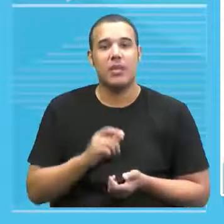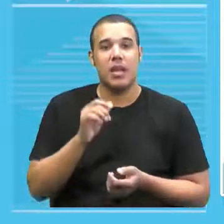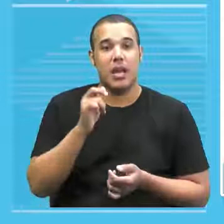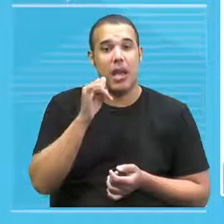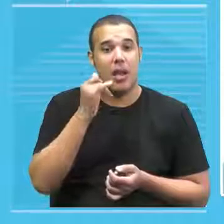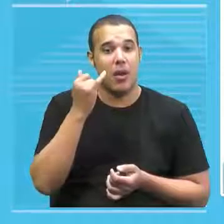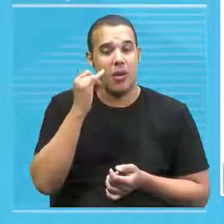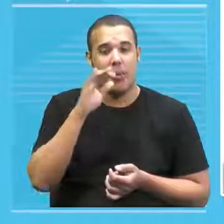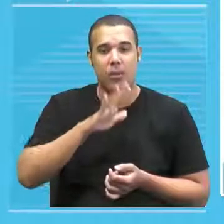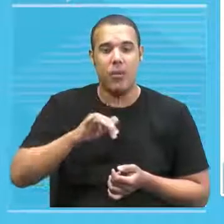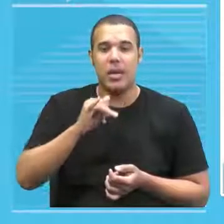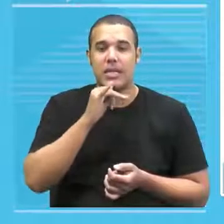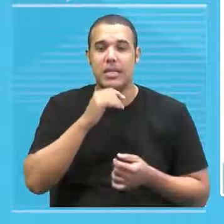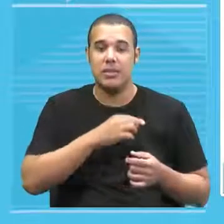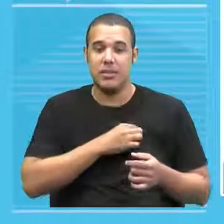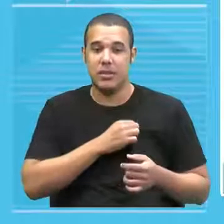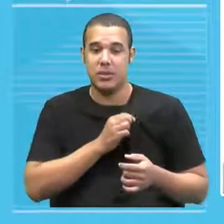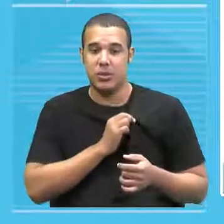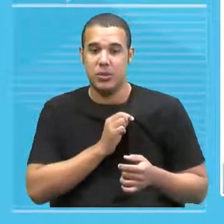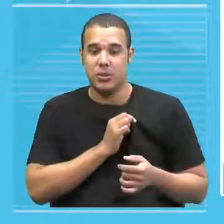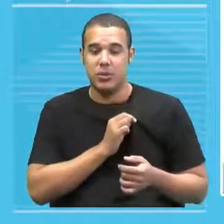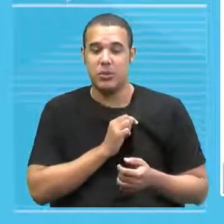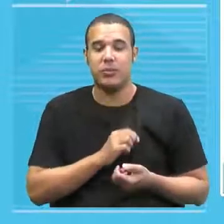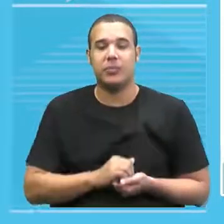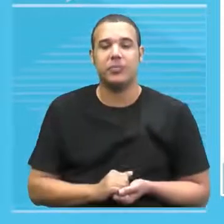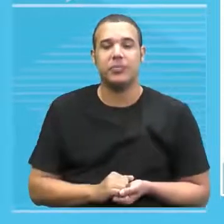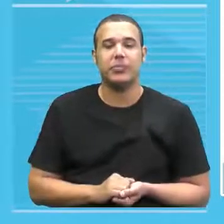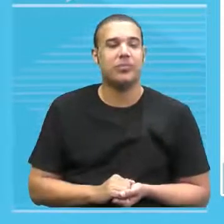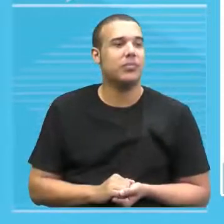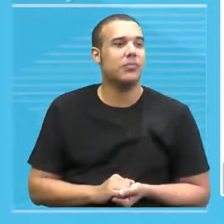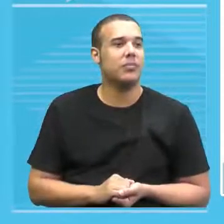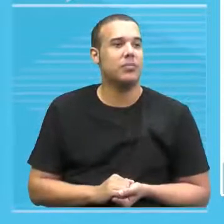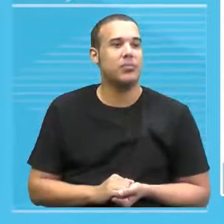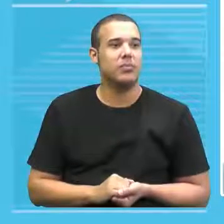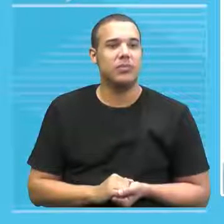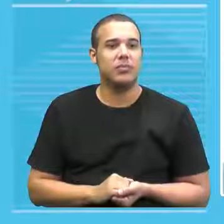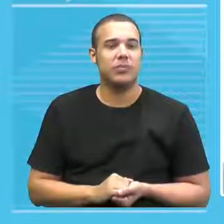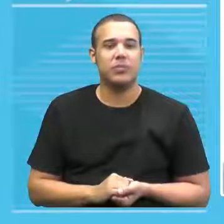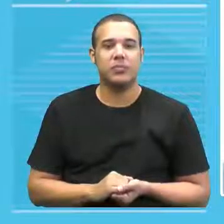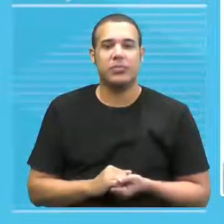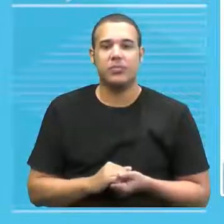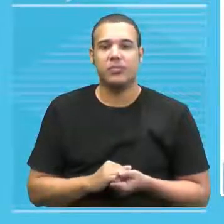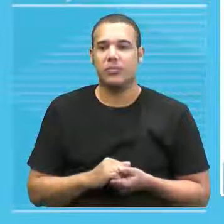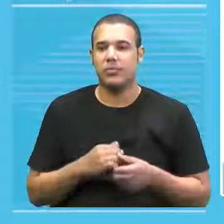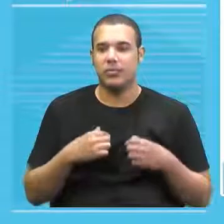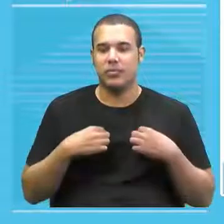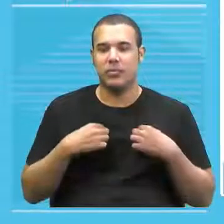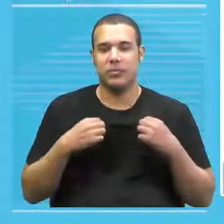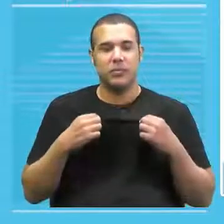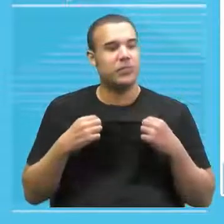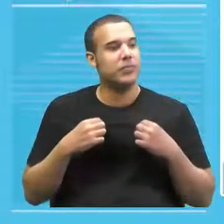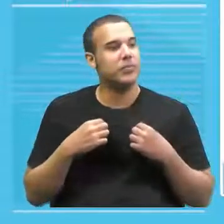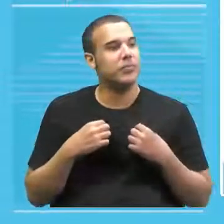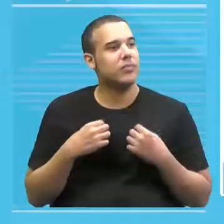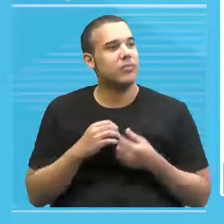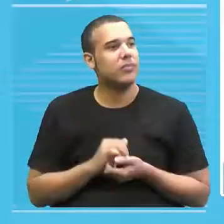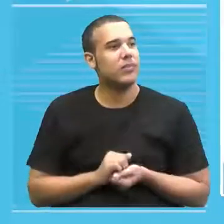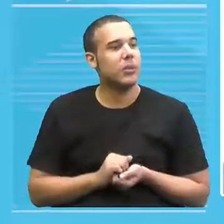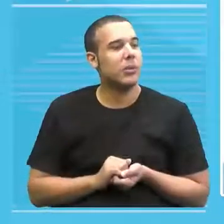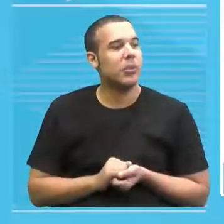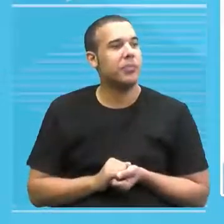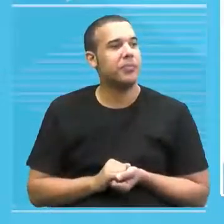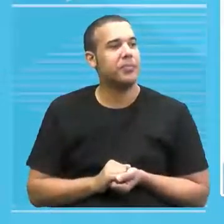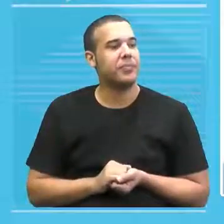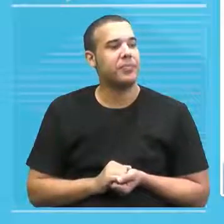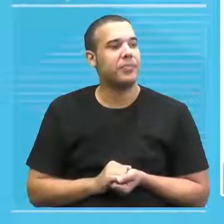vestuário por exemplo Ok vamos adiante E olha que outro